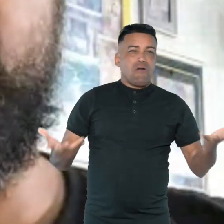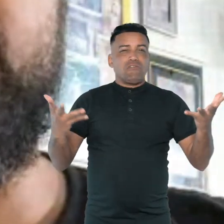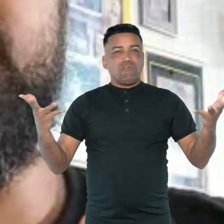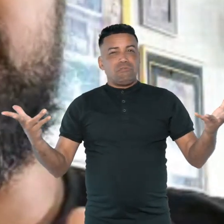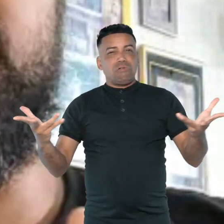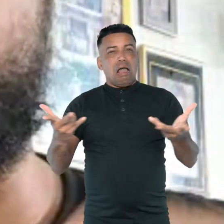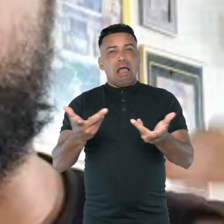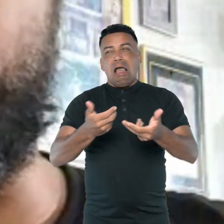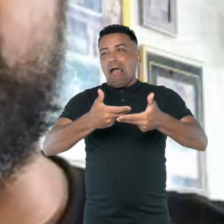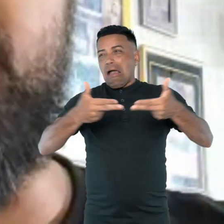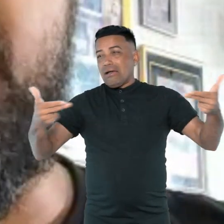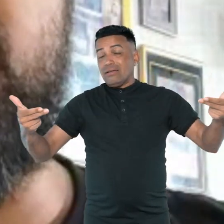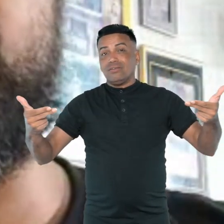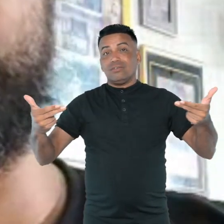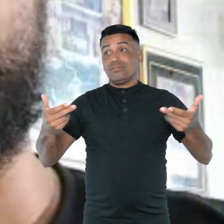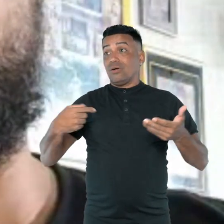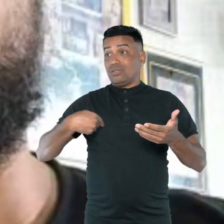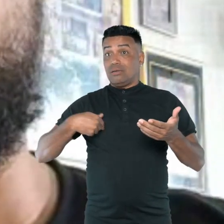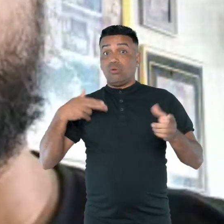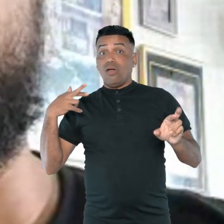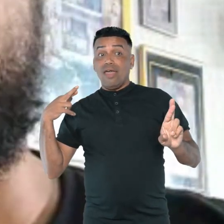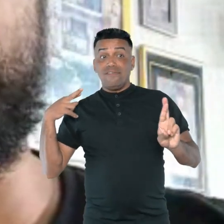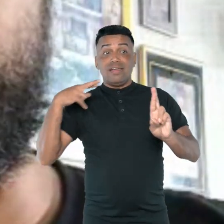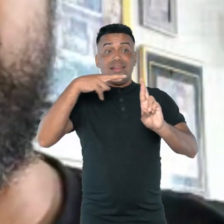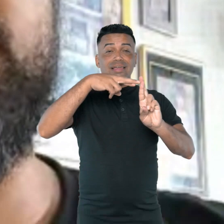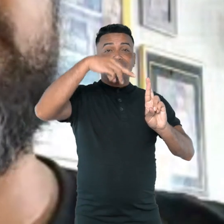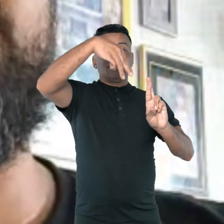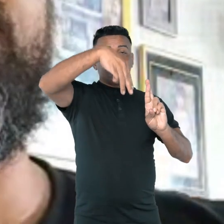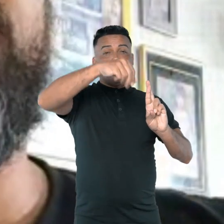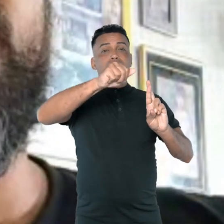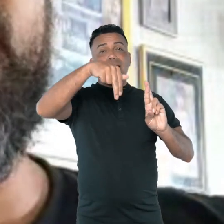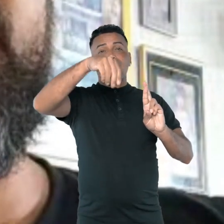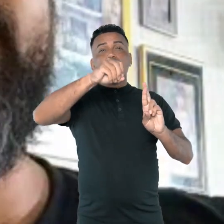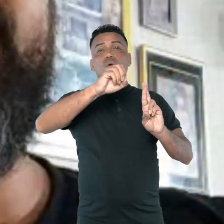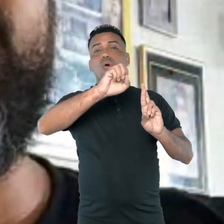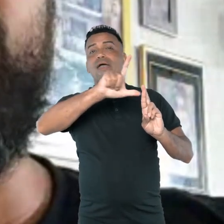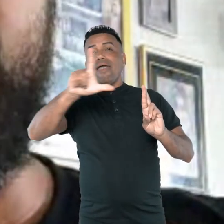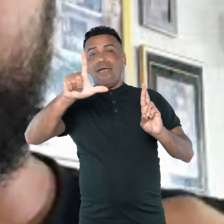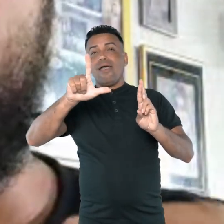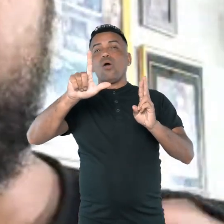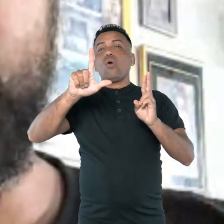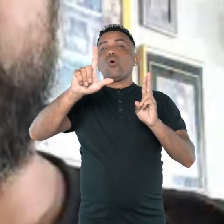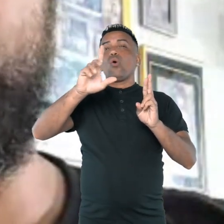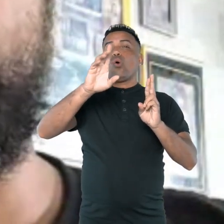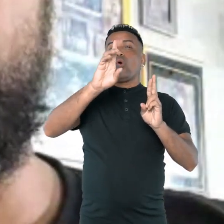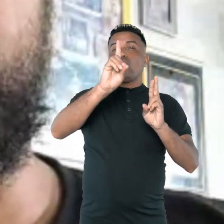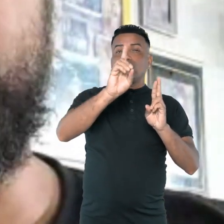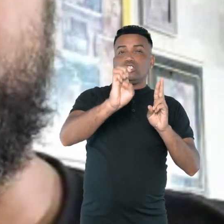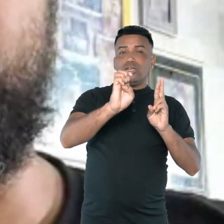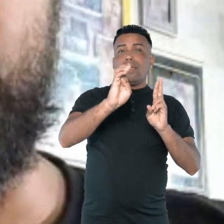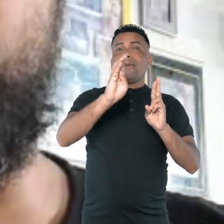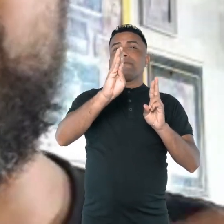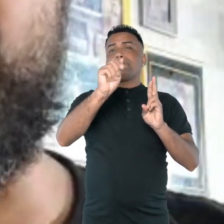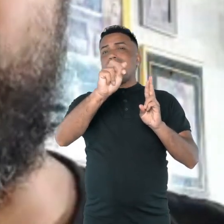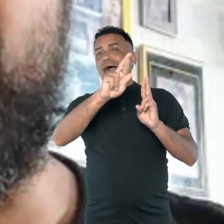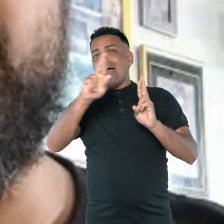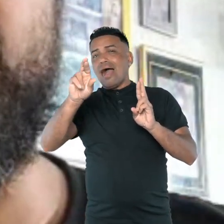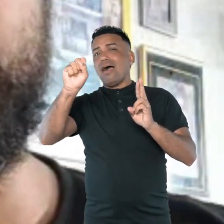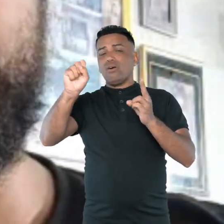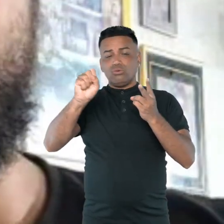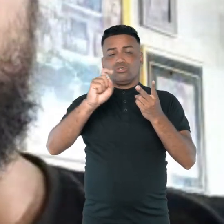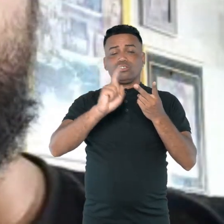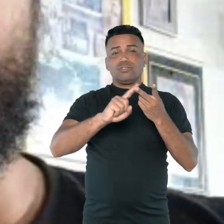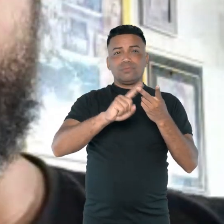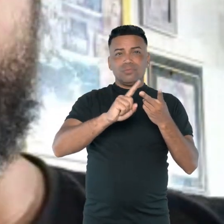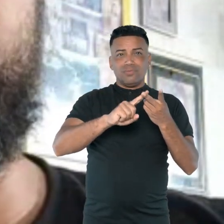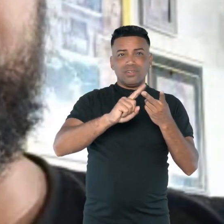buscar referências ali no Manuel de Barros, no Guimarães Rosa, na própria literatura infantil da Ruth